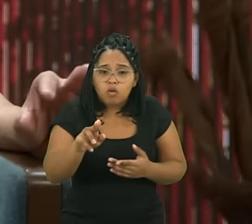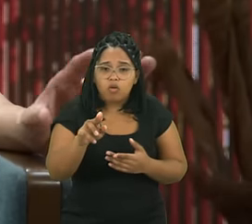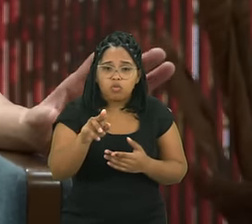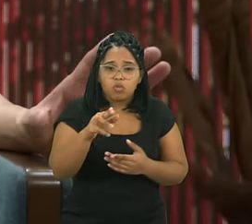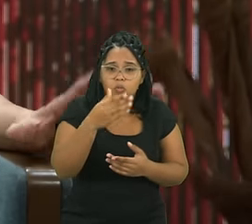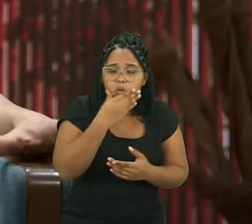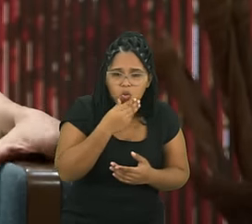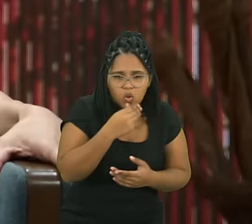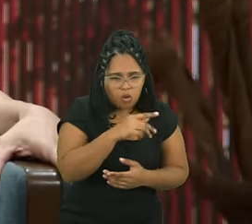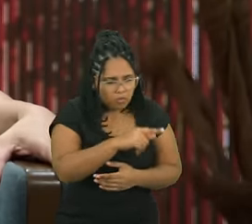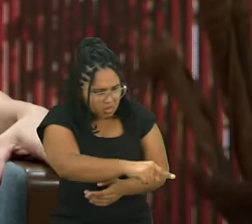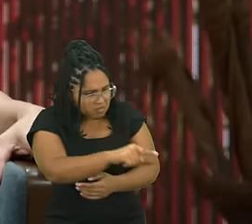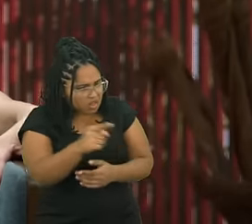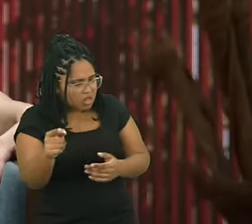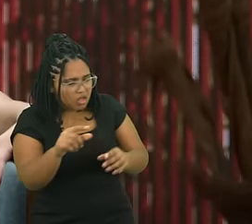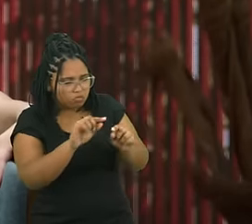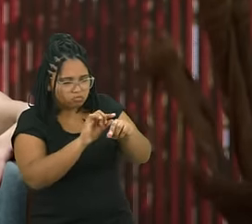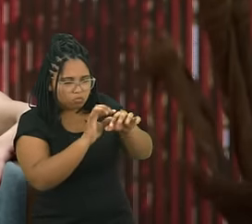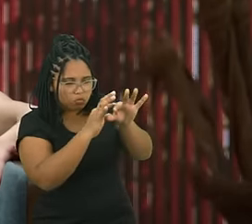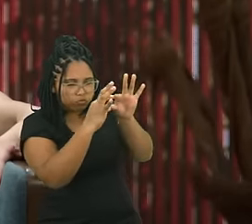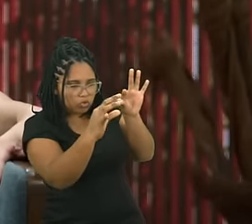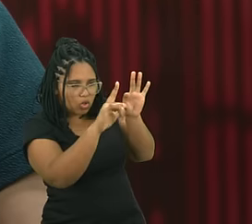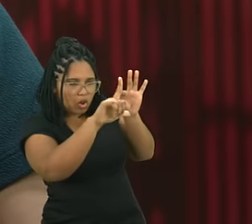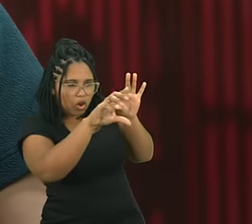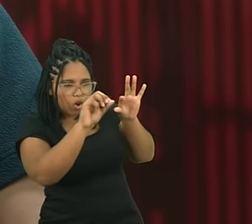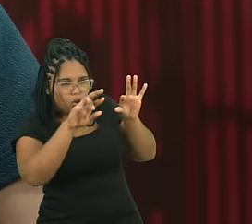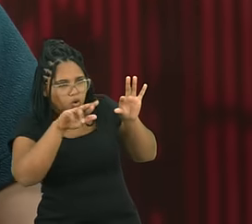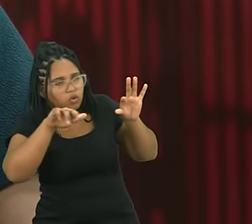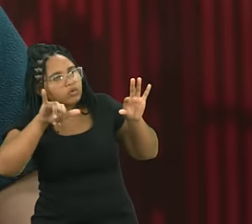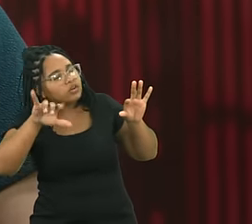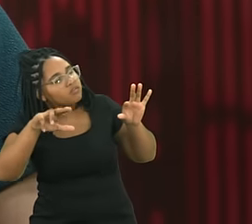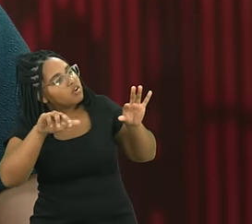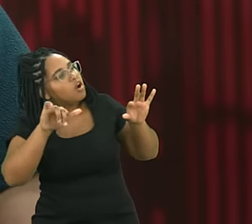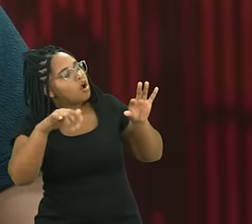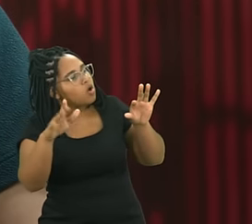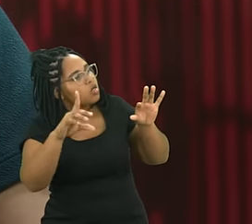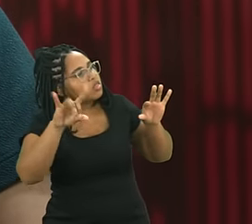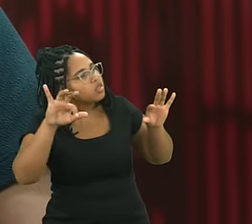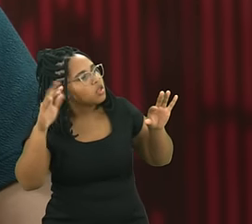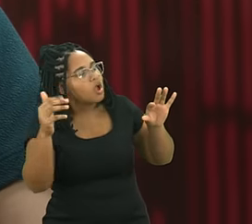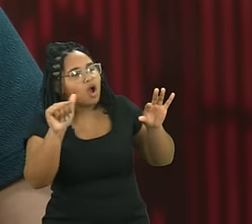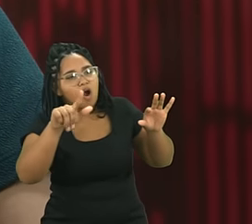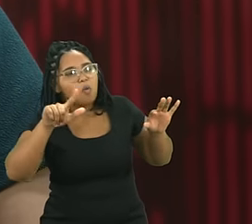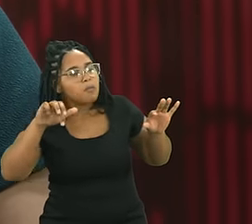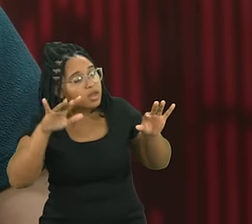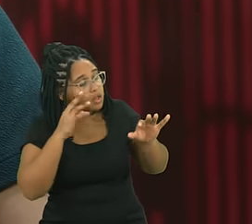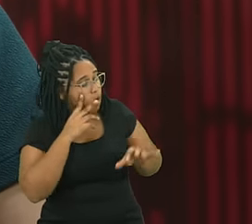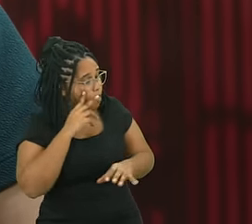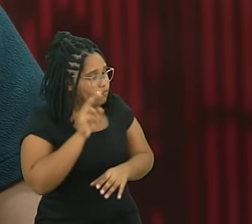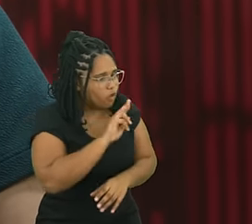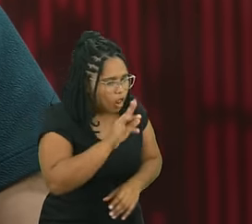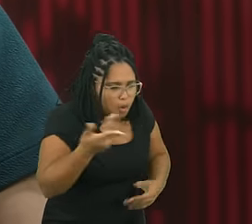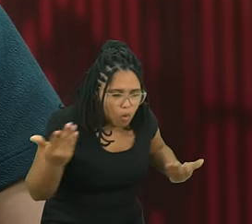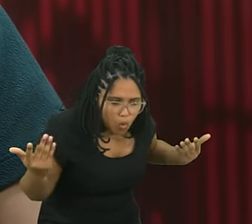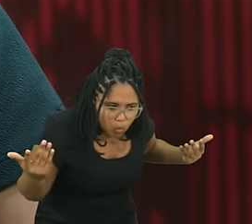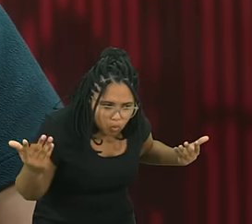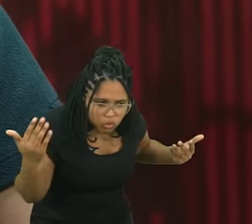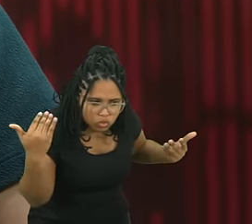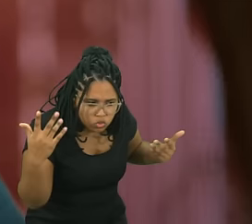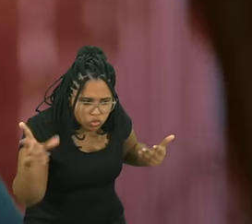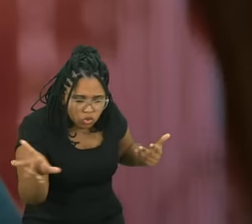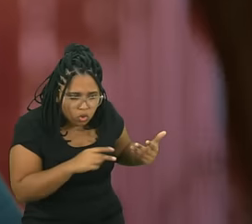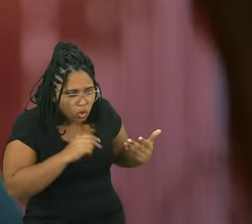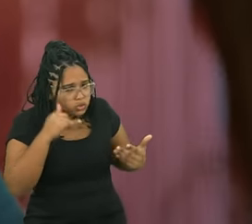está escrito na etiqueta Lorival de Almeida. Quando eu vi que o paciente era o pastor Lorival de Almeida, eu liguei para o